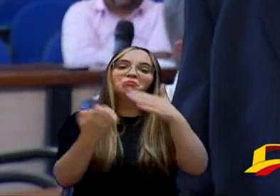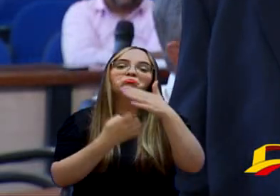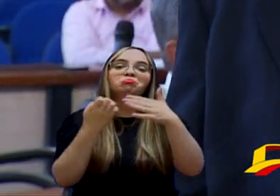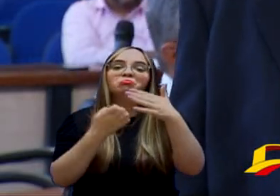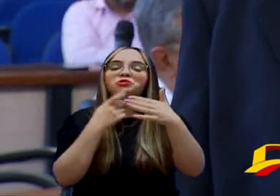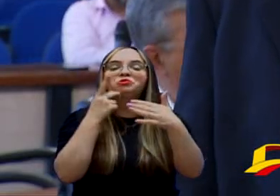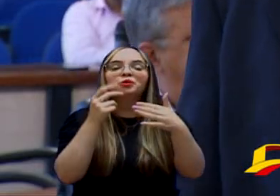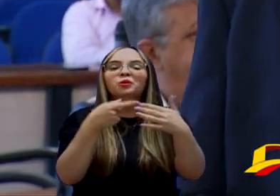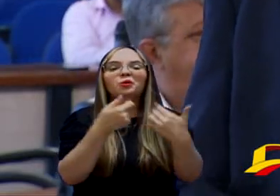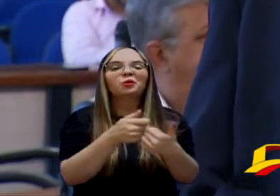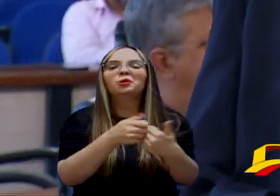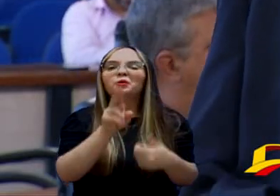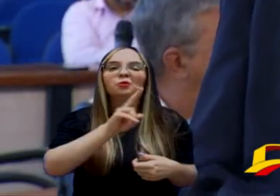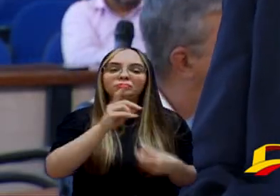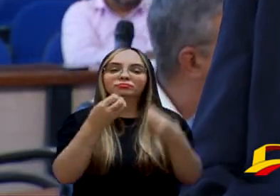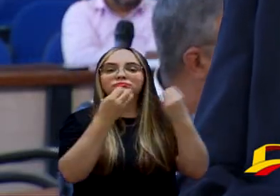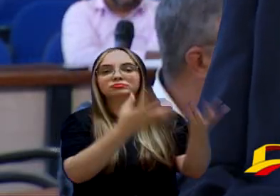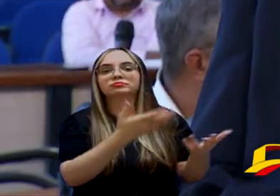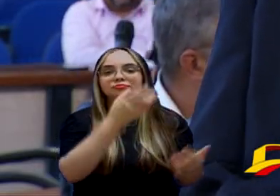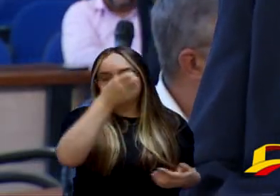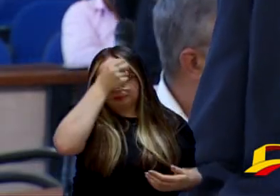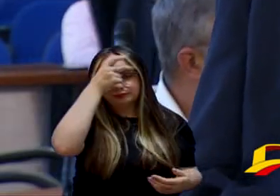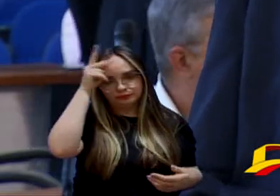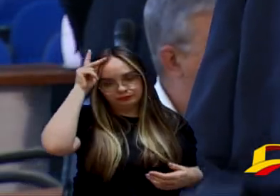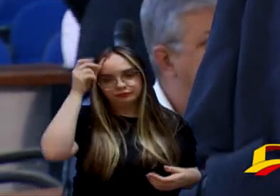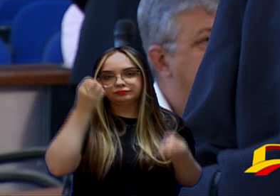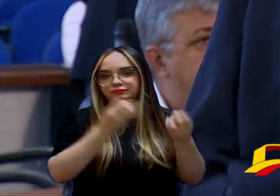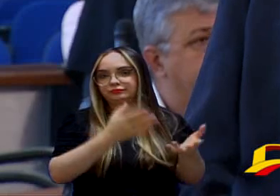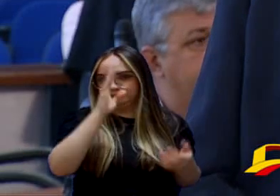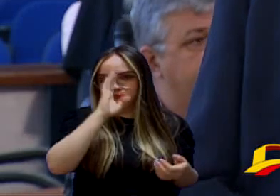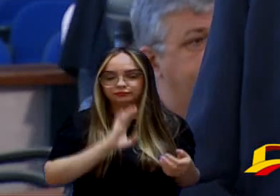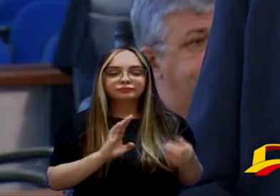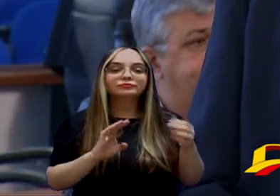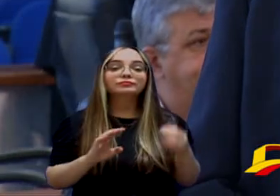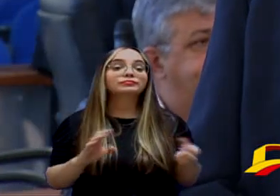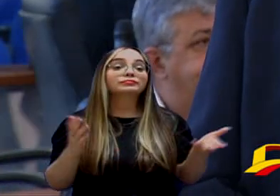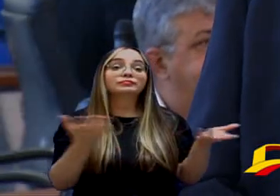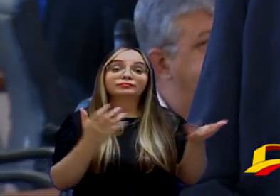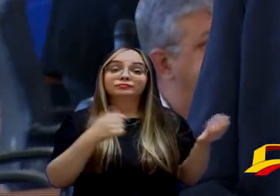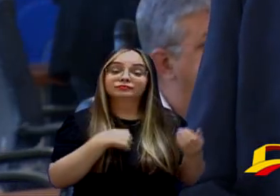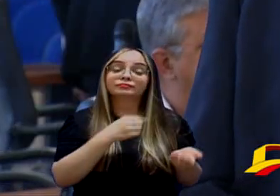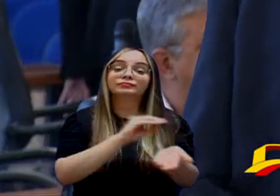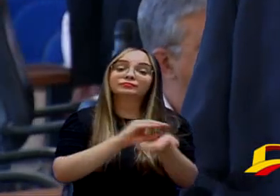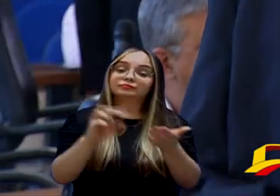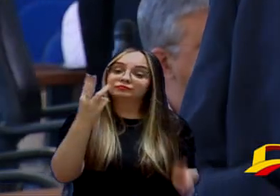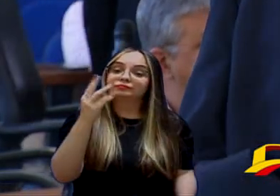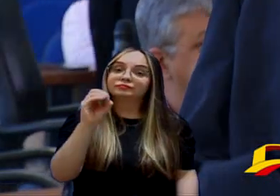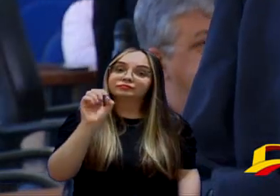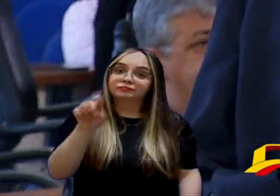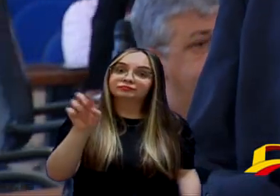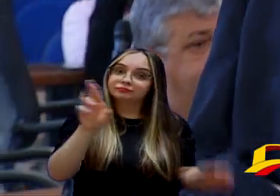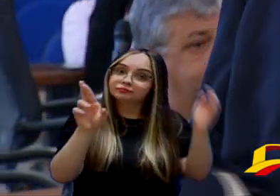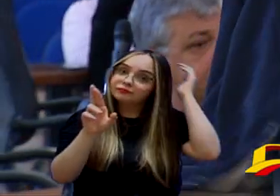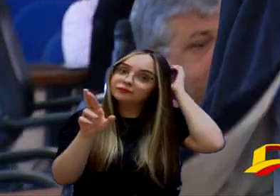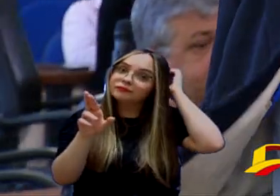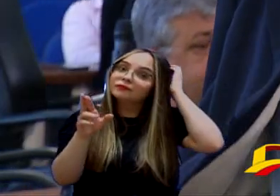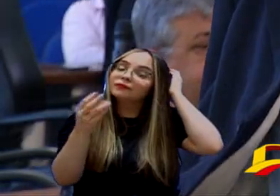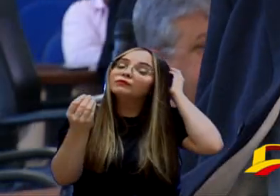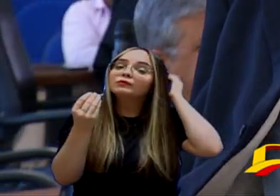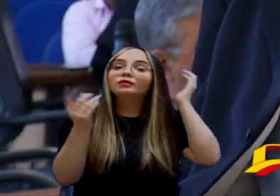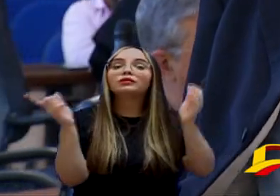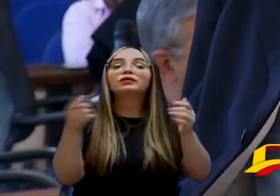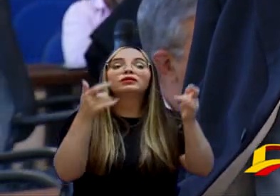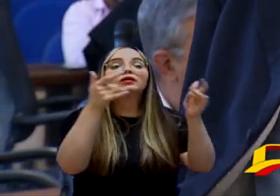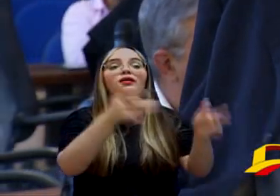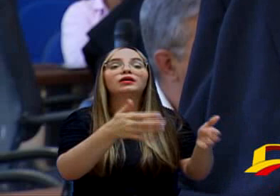não usava mais e tal aí agora encaminhei mil reais para não largar o